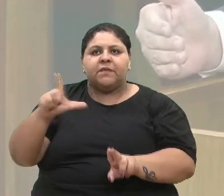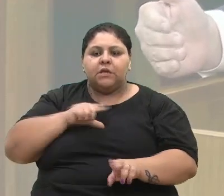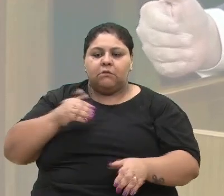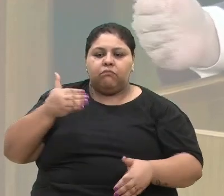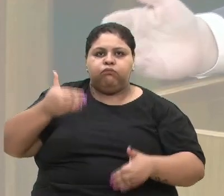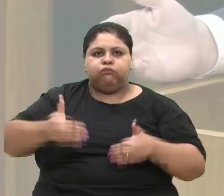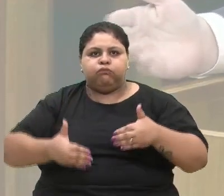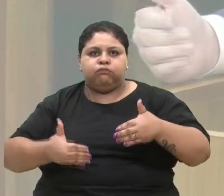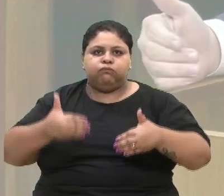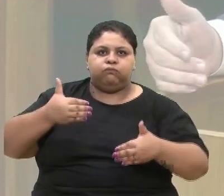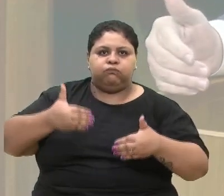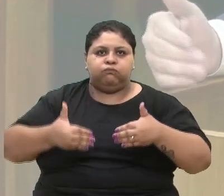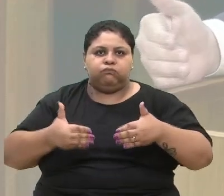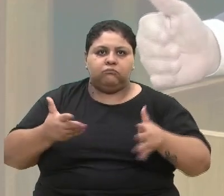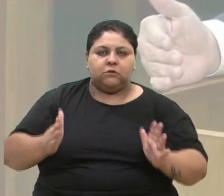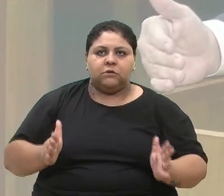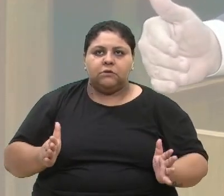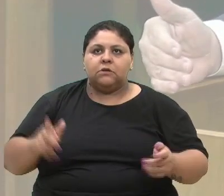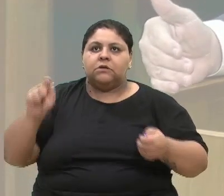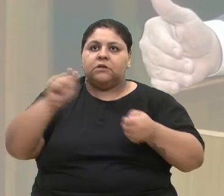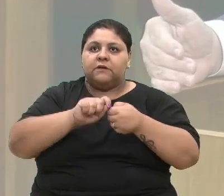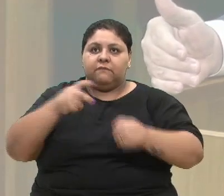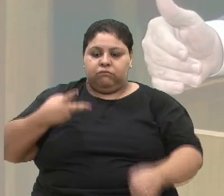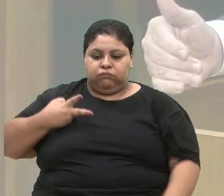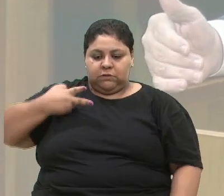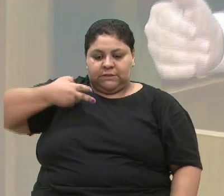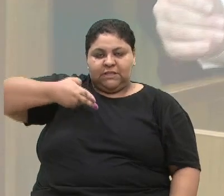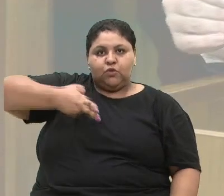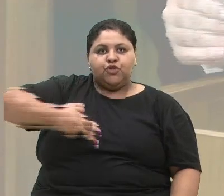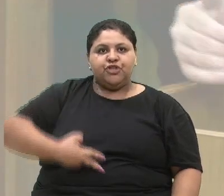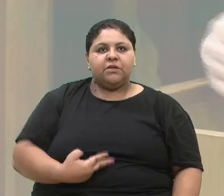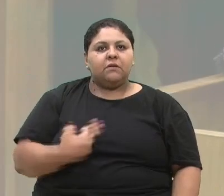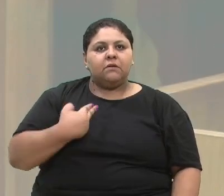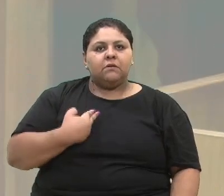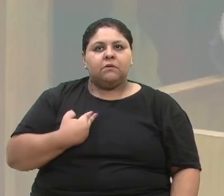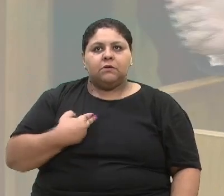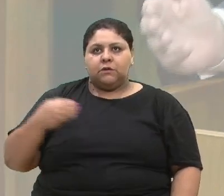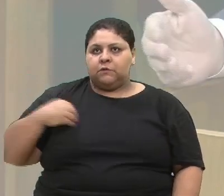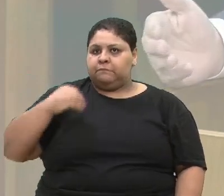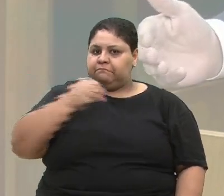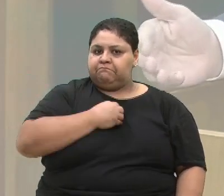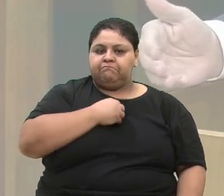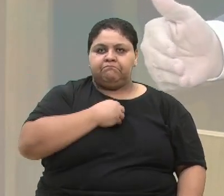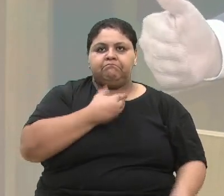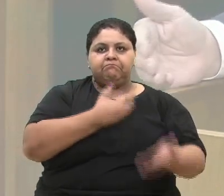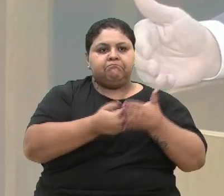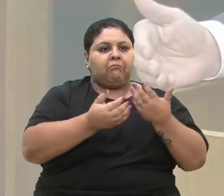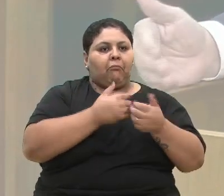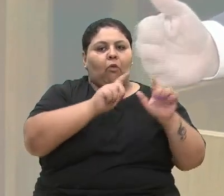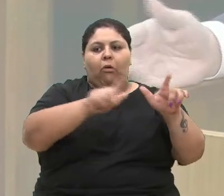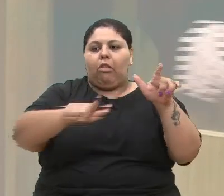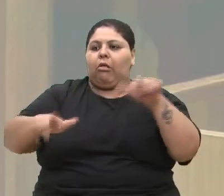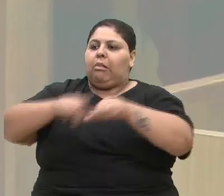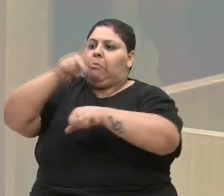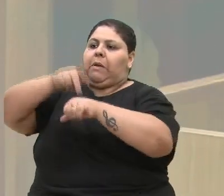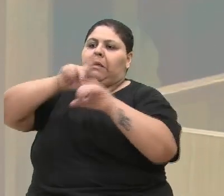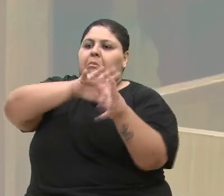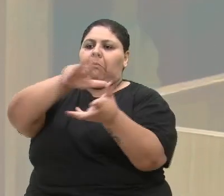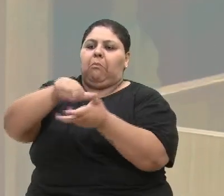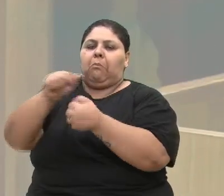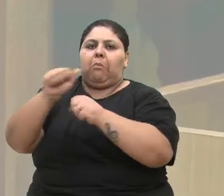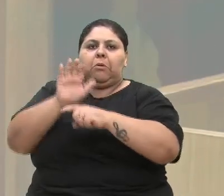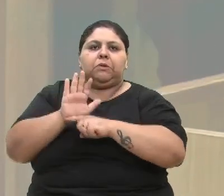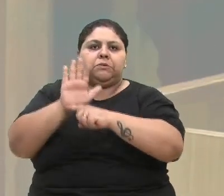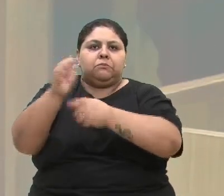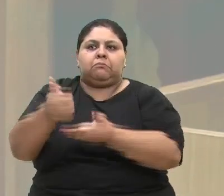Vinci 10, ou 10º, que faz cirurgias robóticas, onde médicos de qualquer lugar do país ou do mundo podem ajudar e